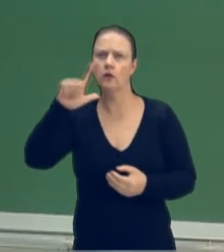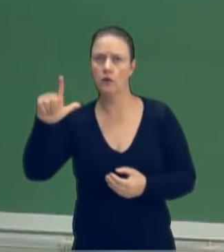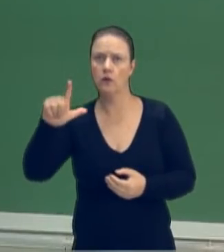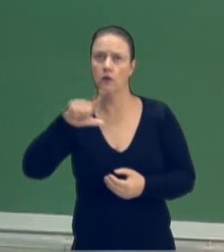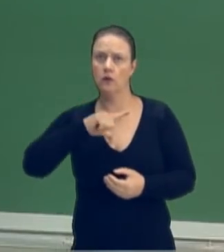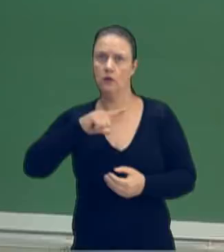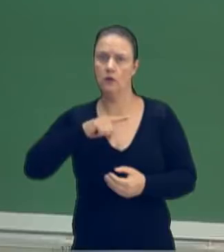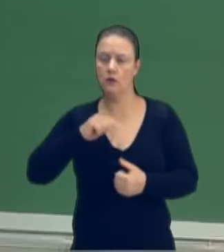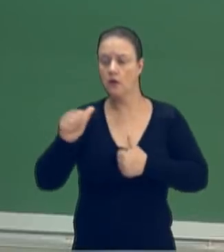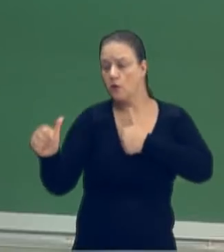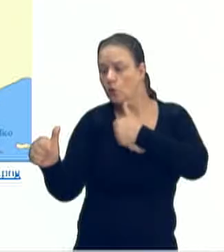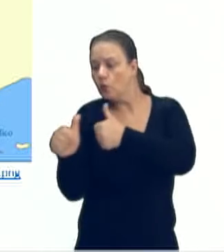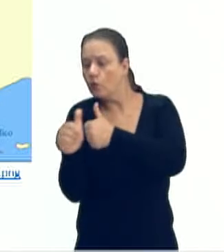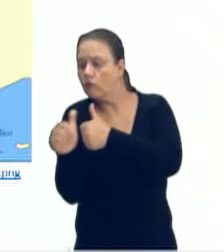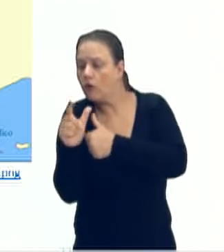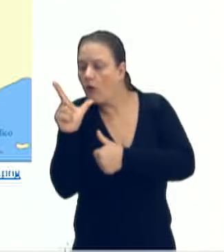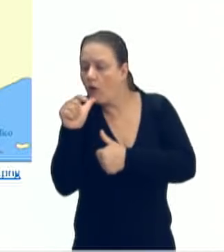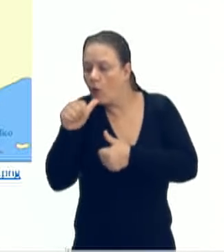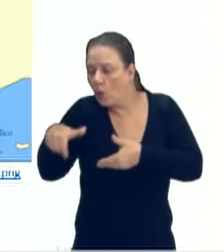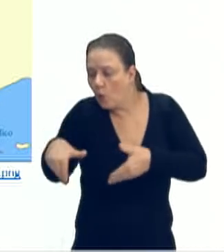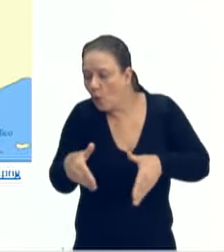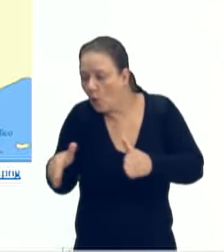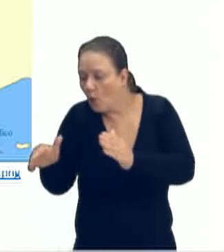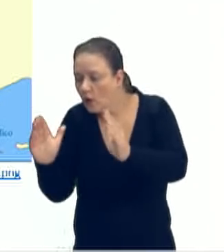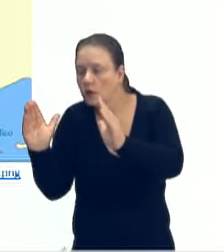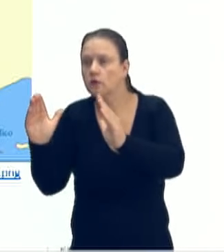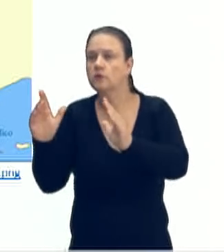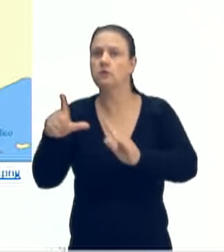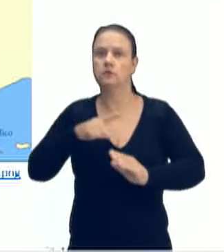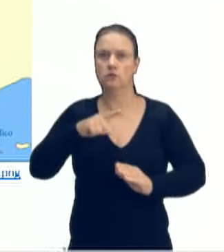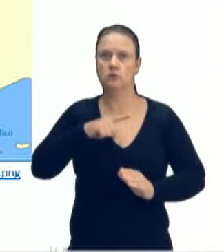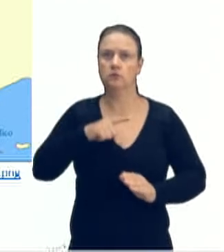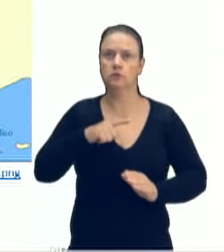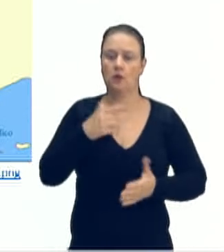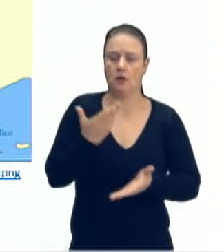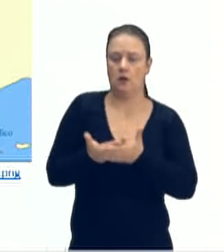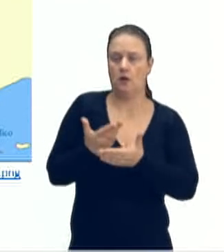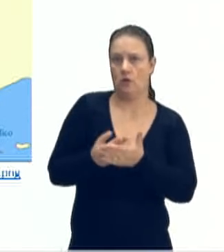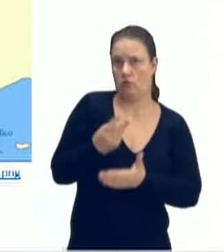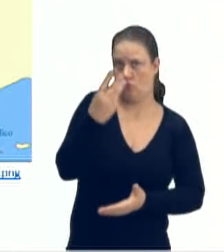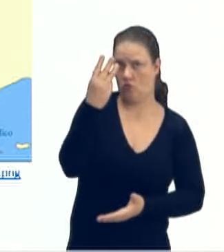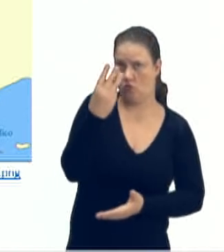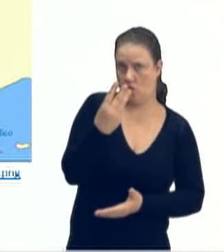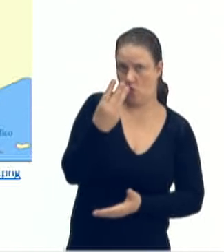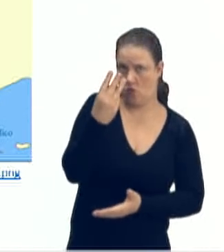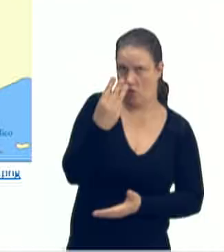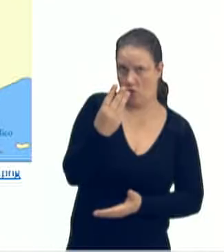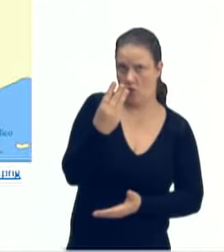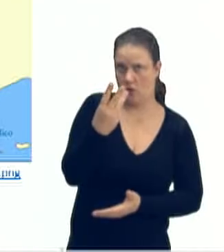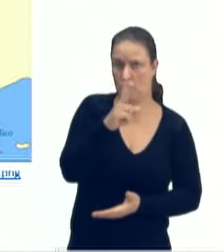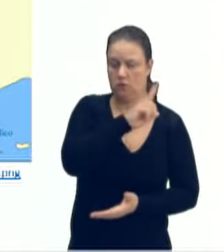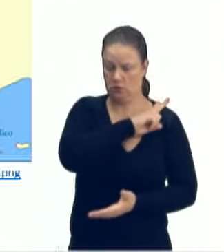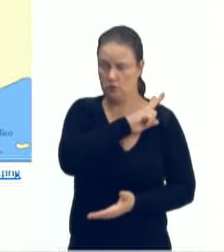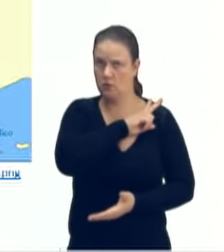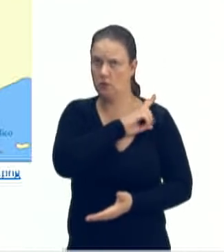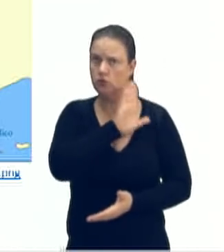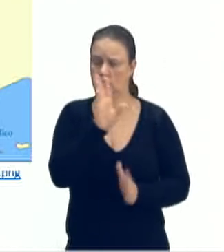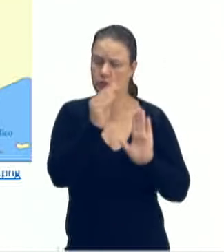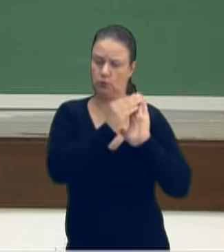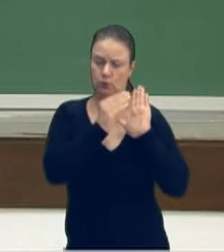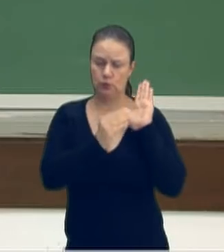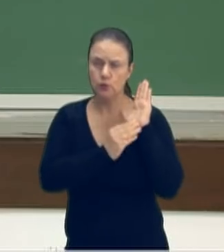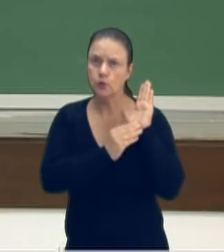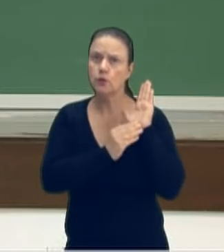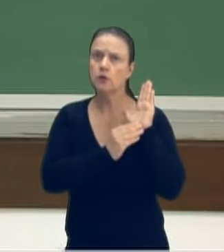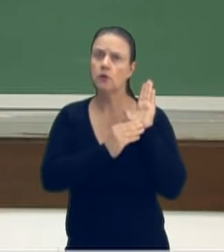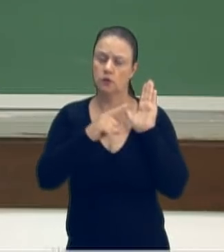da Mesopotâmia, a aula 3, vocês do ensino médio, do primeiro ano, a aula 3, que pegaram conteúdo aqui do Rio